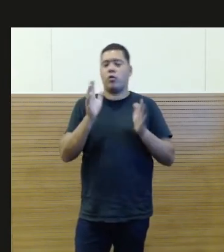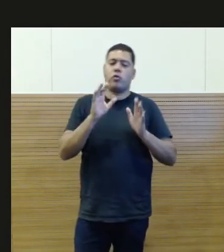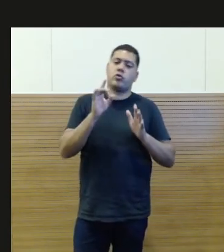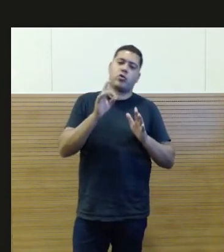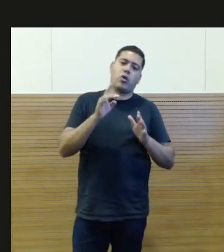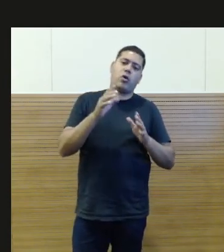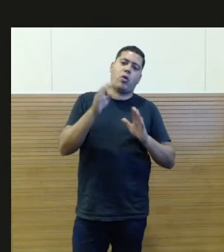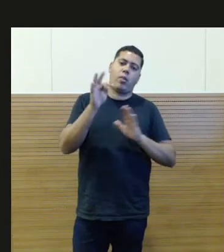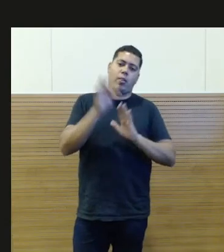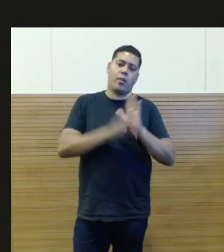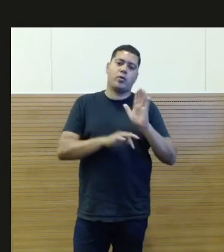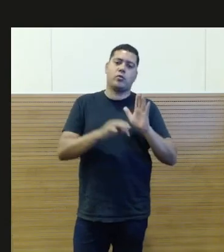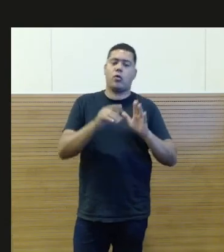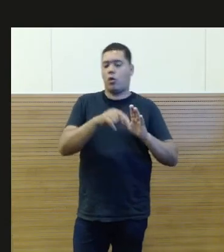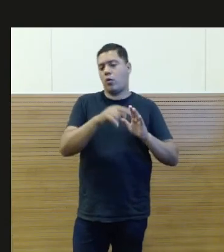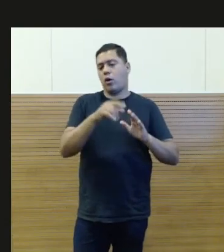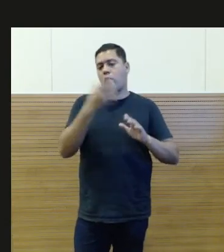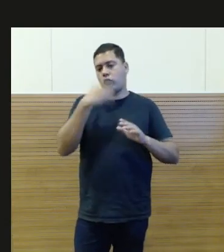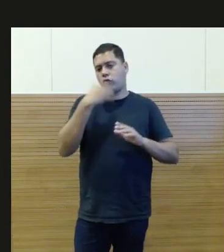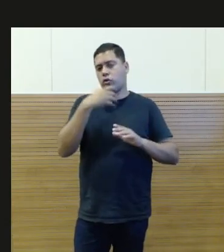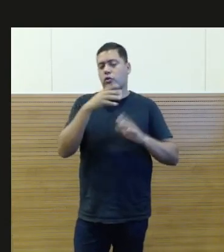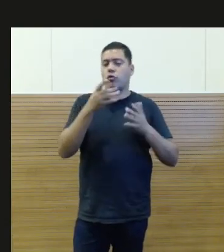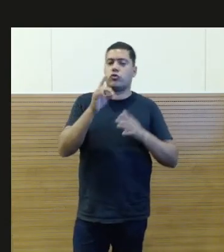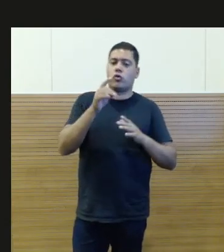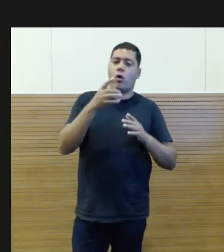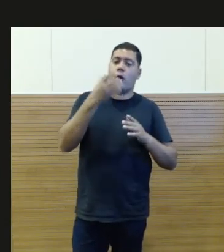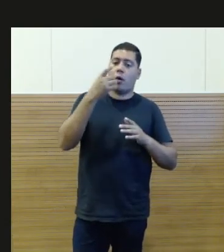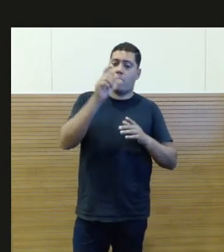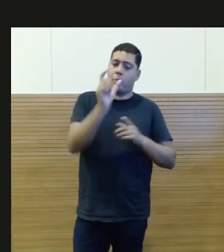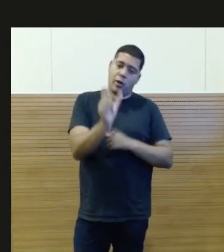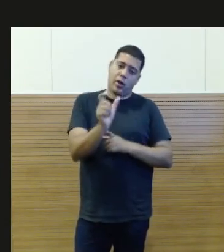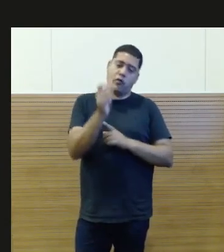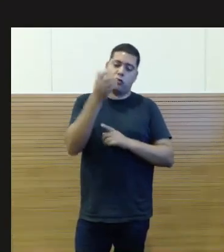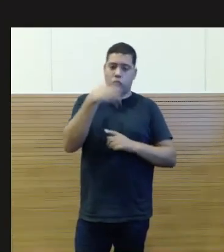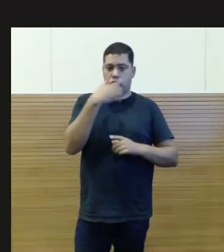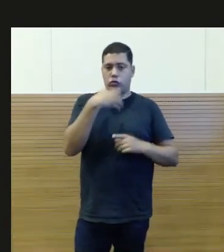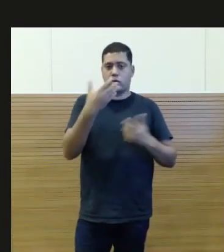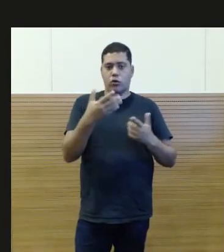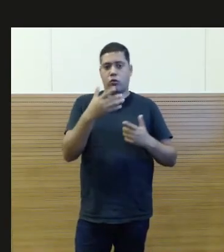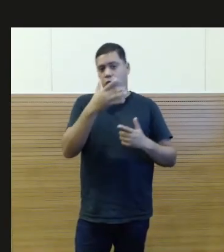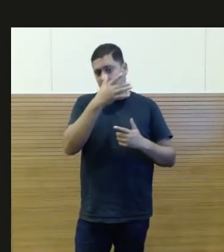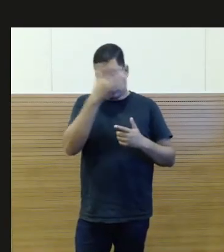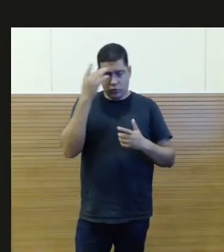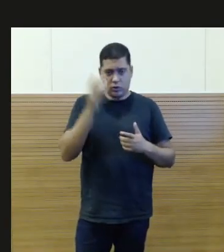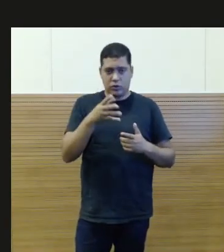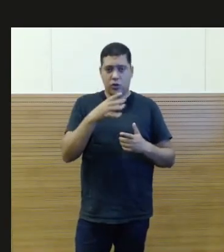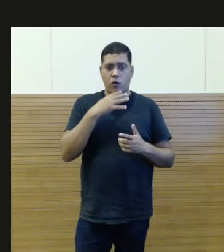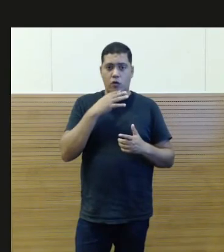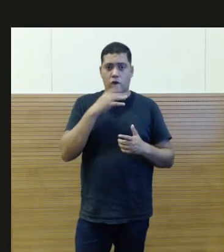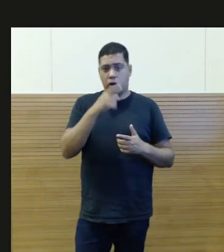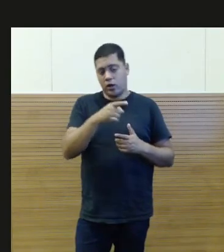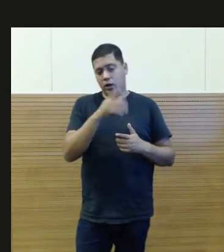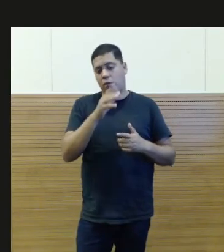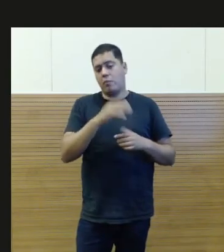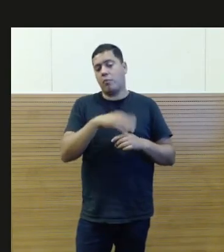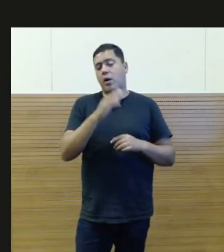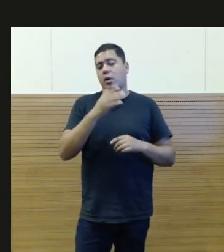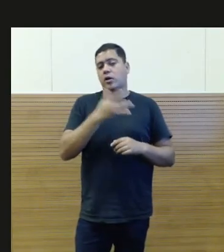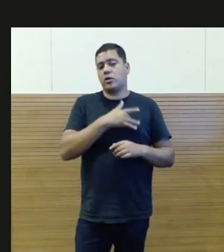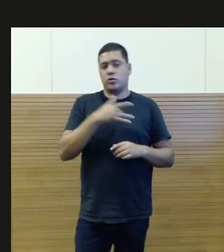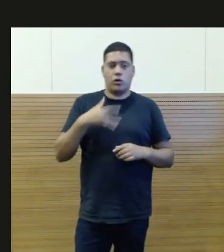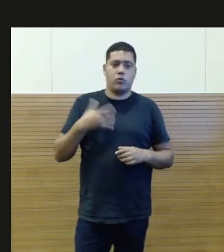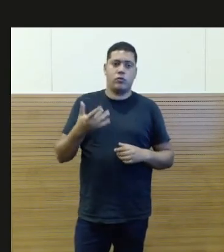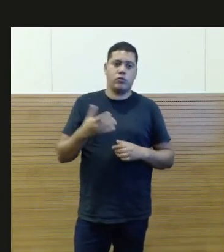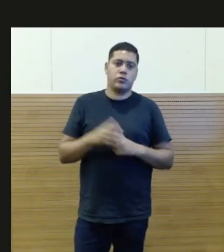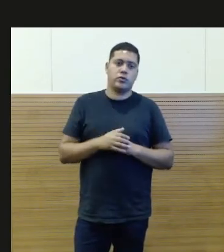textual a frutas, então a palavra fruta, e as pessoas passam a reconhecer esse produto como mais saudável. Então,